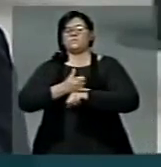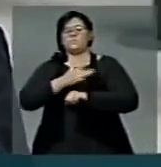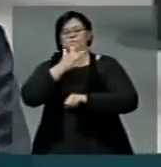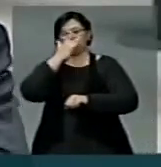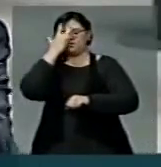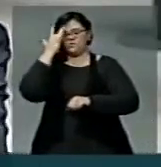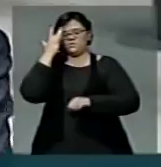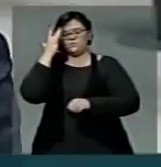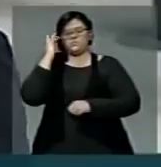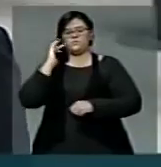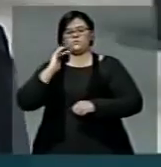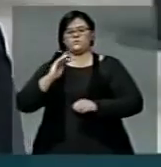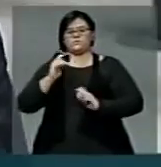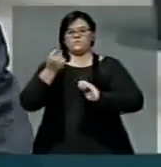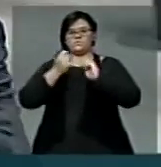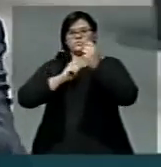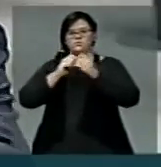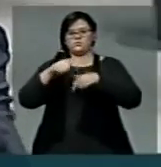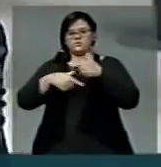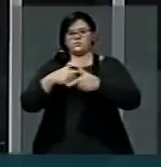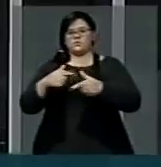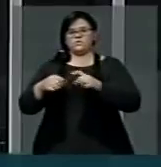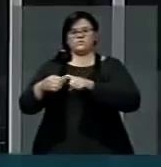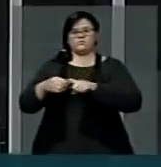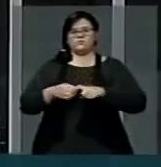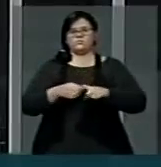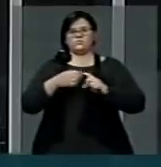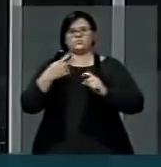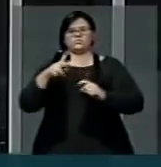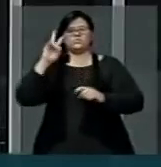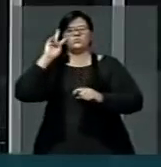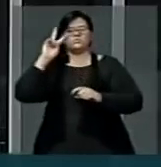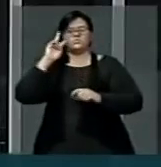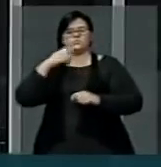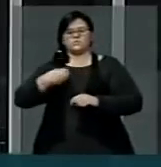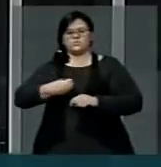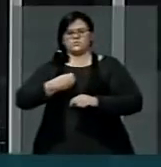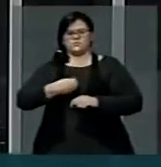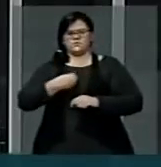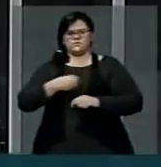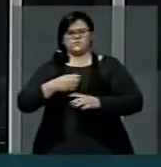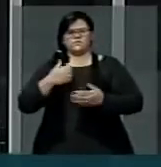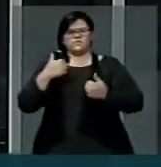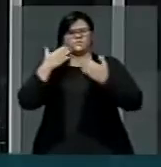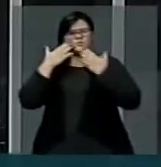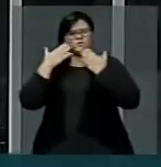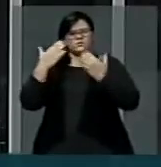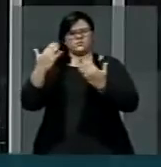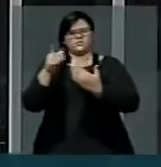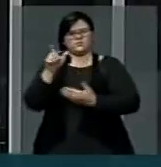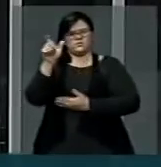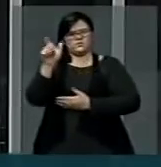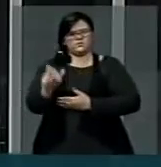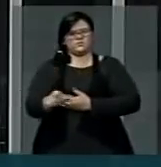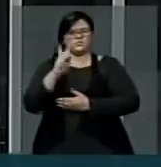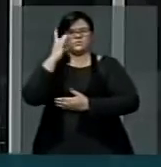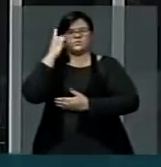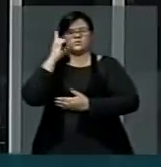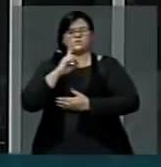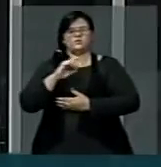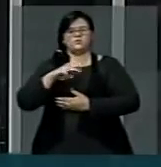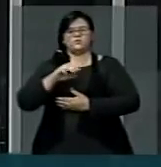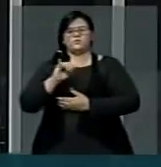melhores tradições da sua história, da sua trajetória. Agradecer ao deputado Nilmar Miranda